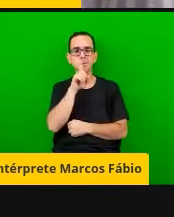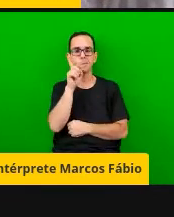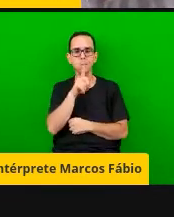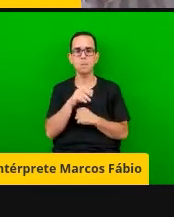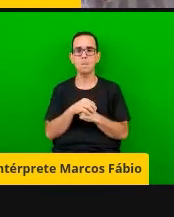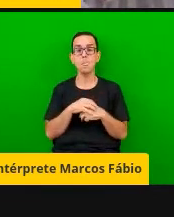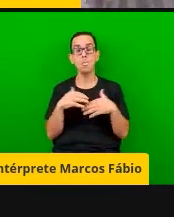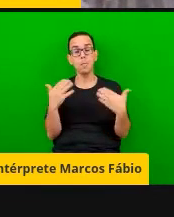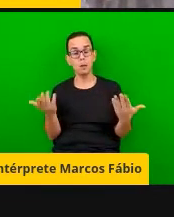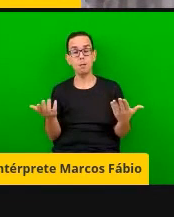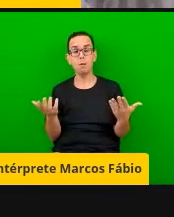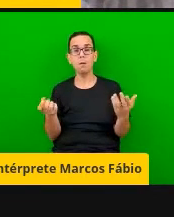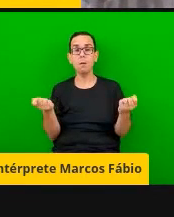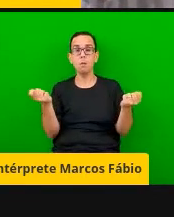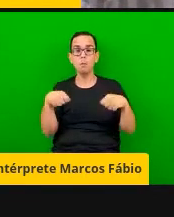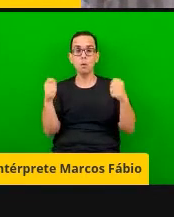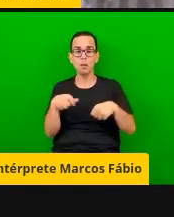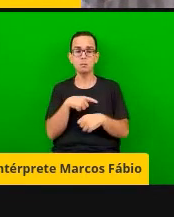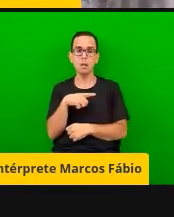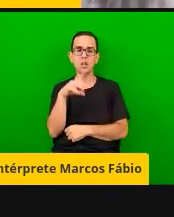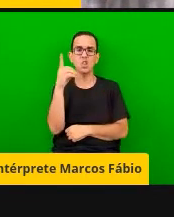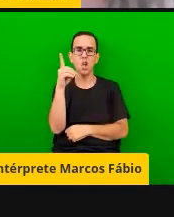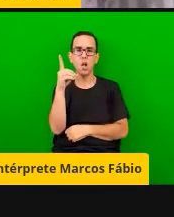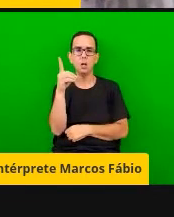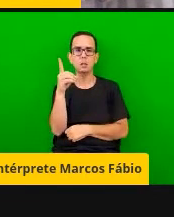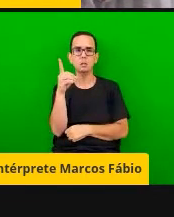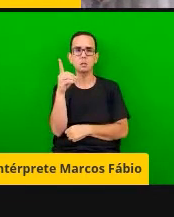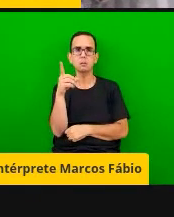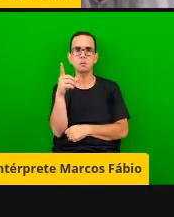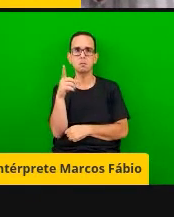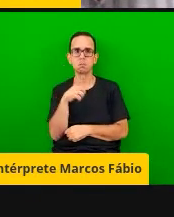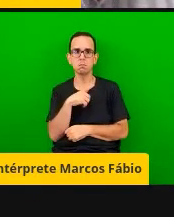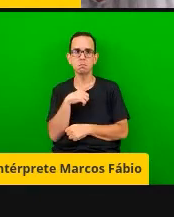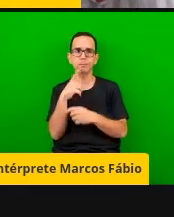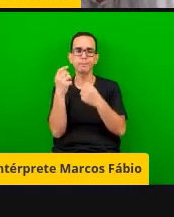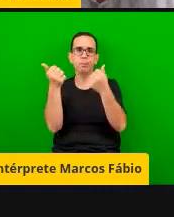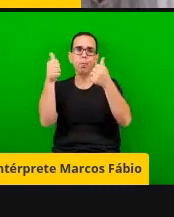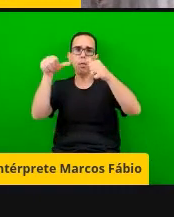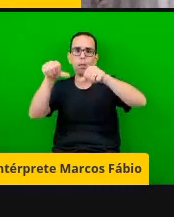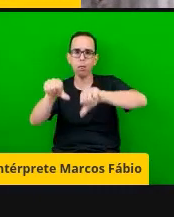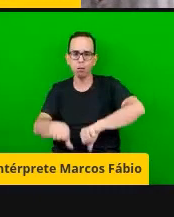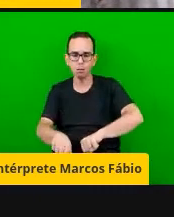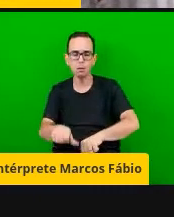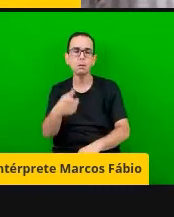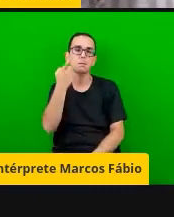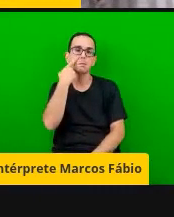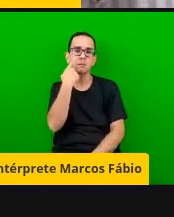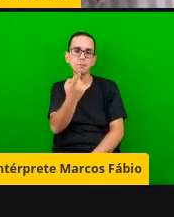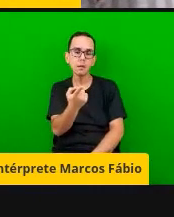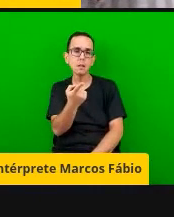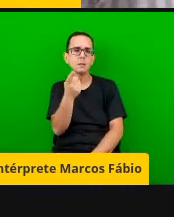obviamente, quando o dólar perde o seu lastro em ouro, a gente está falando de um movimento que vai